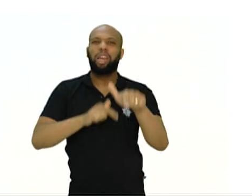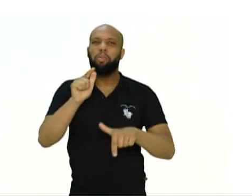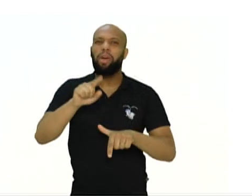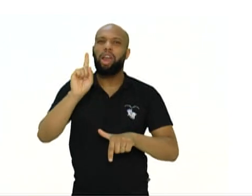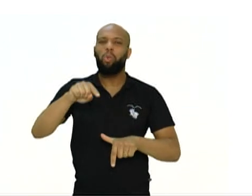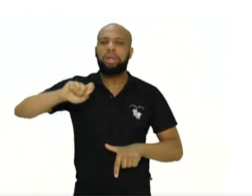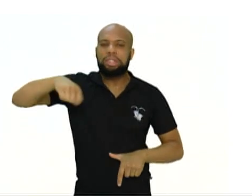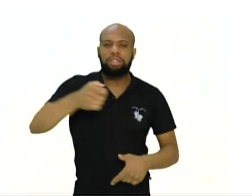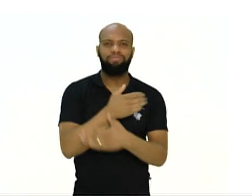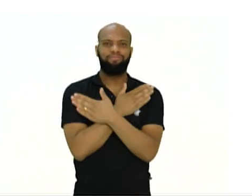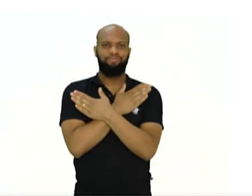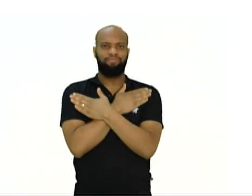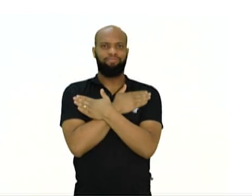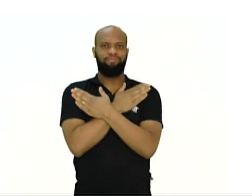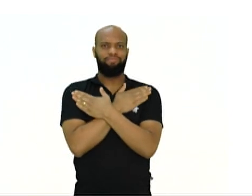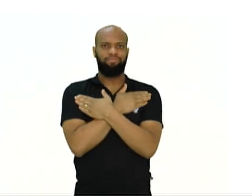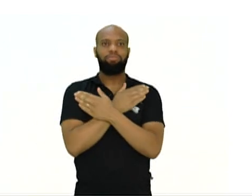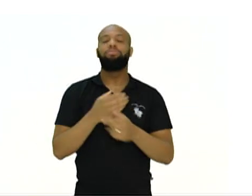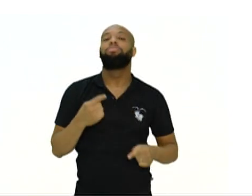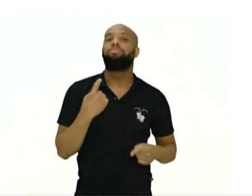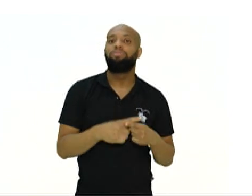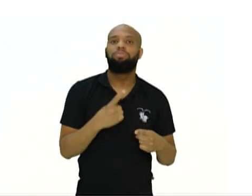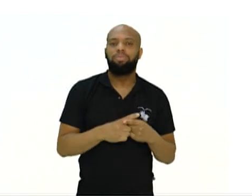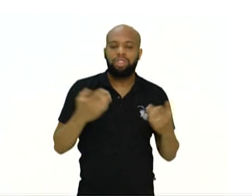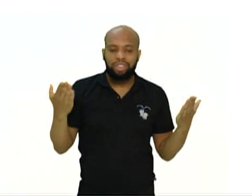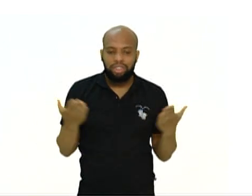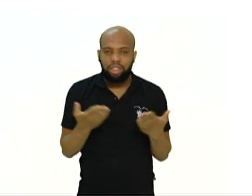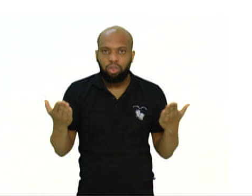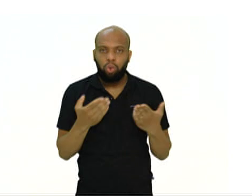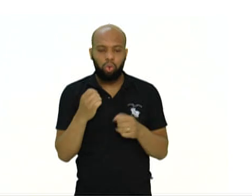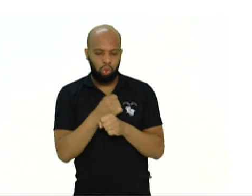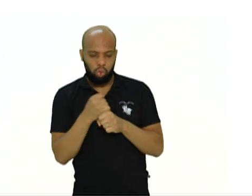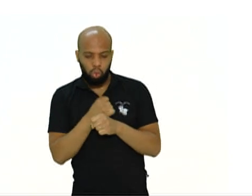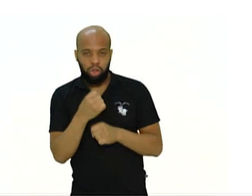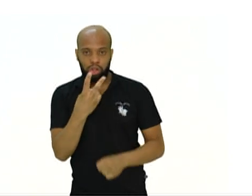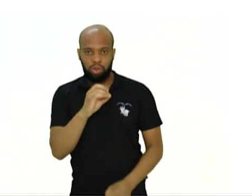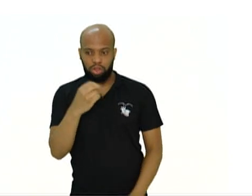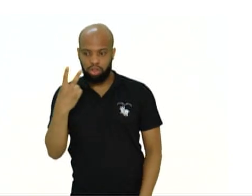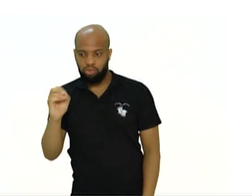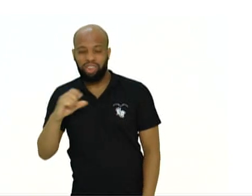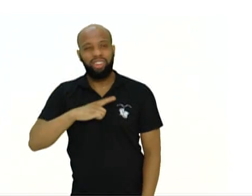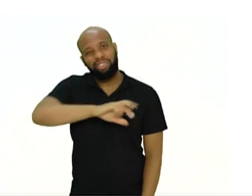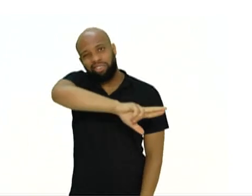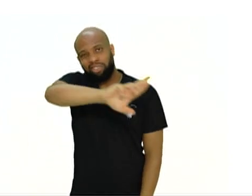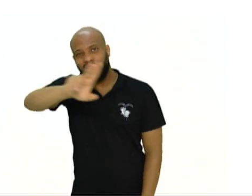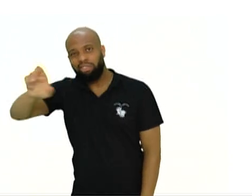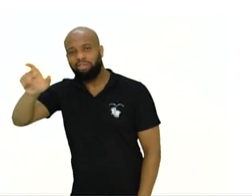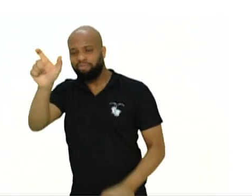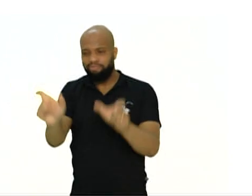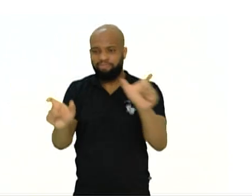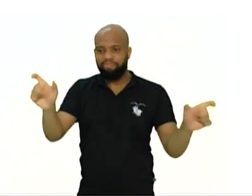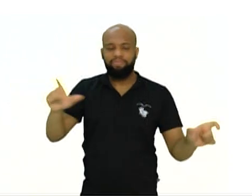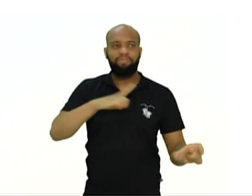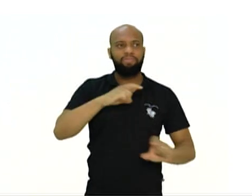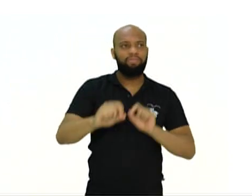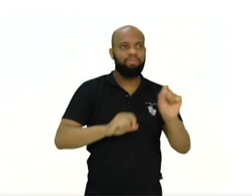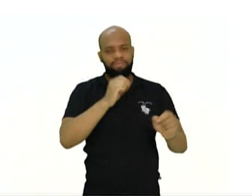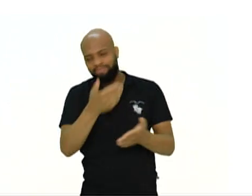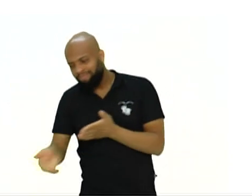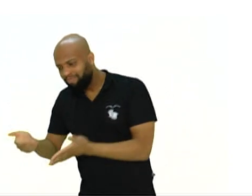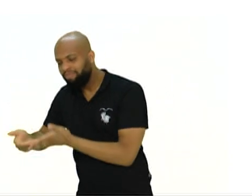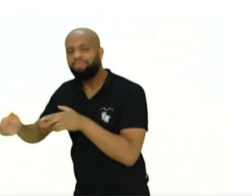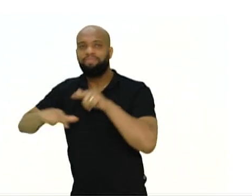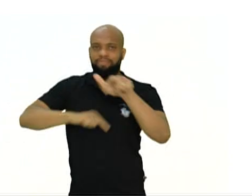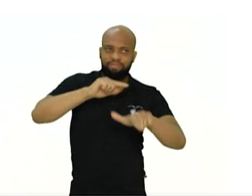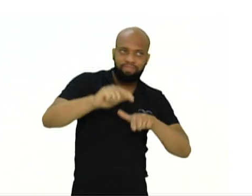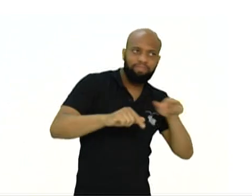uma situação, né, é um ano, esse ano de 2020, em que muitas pessoas acabaram perdendo o